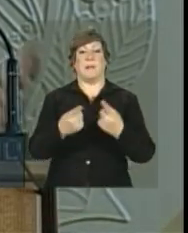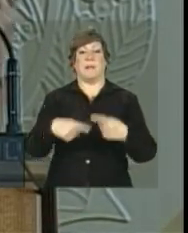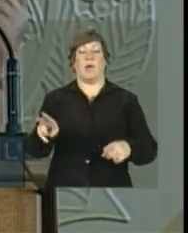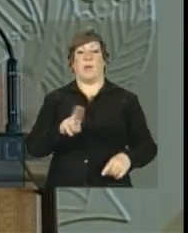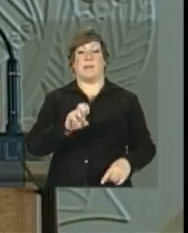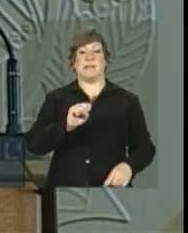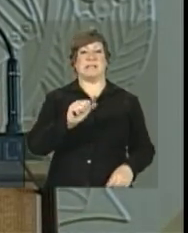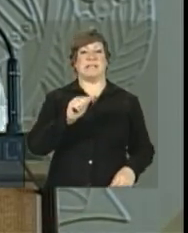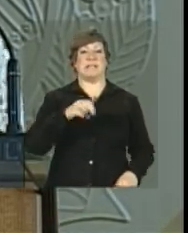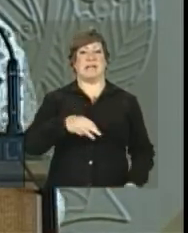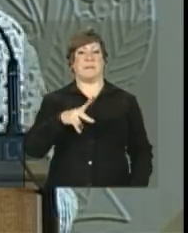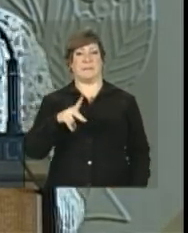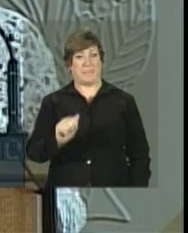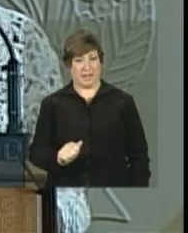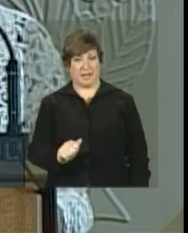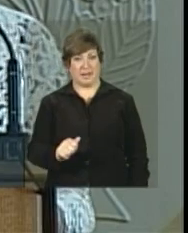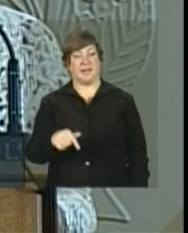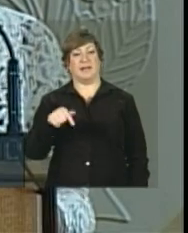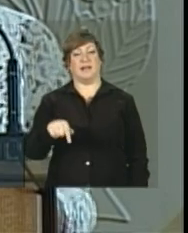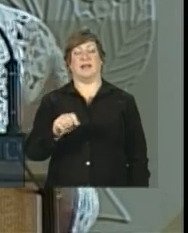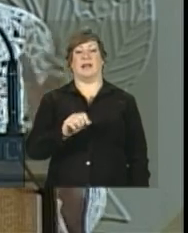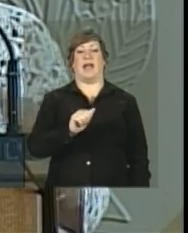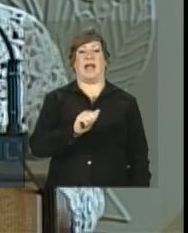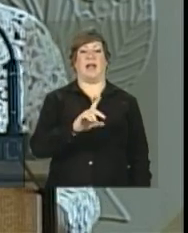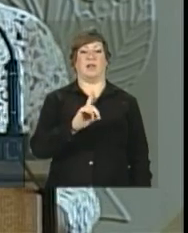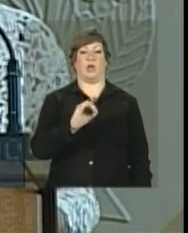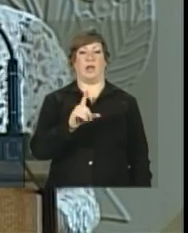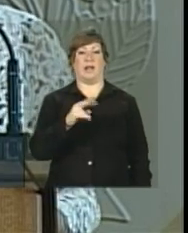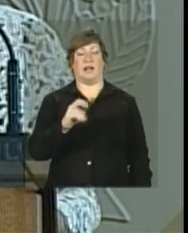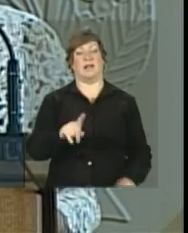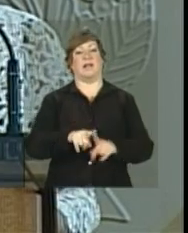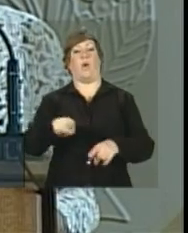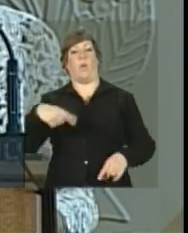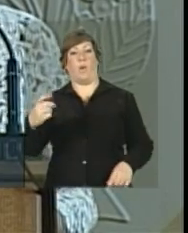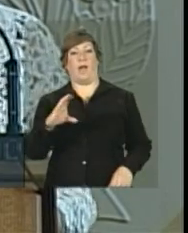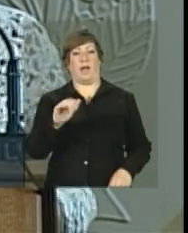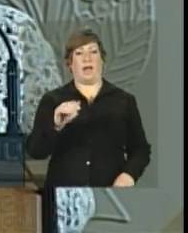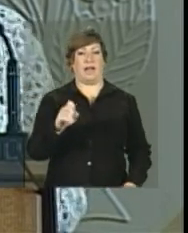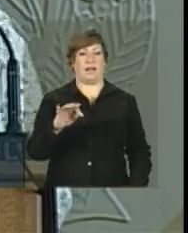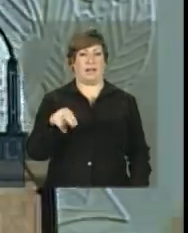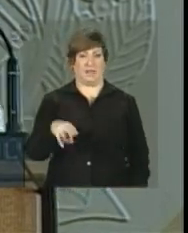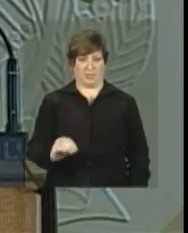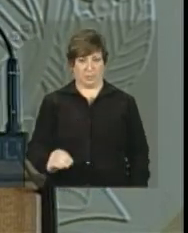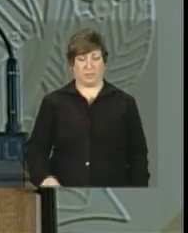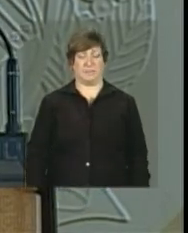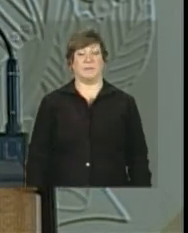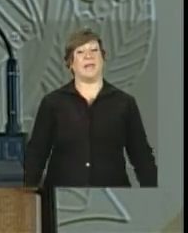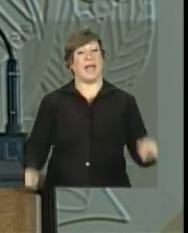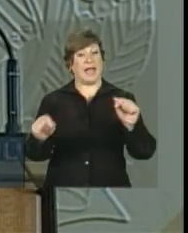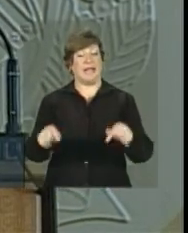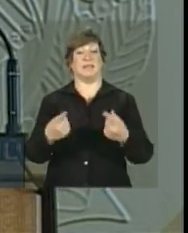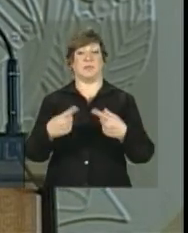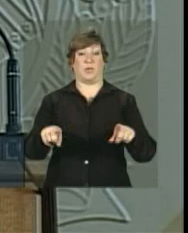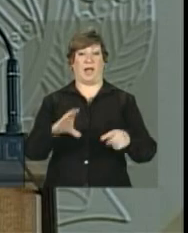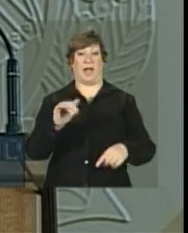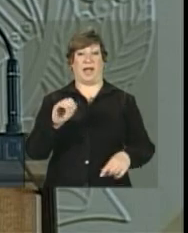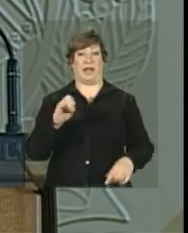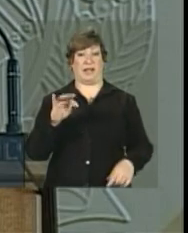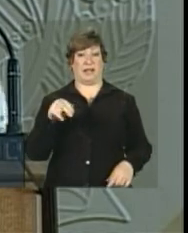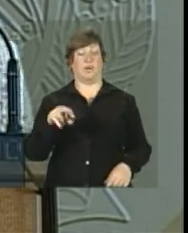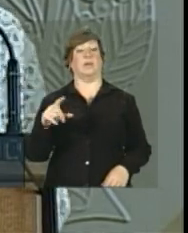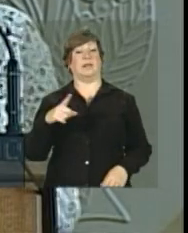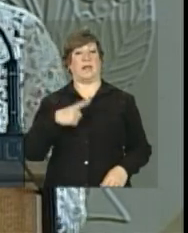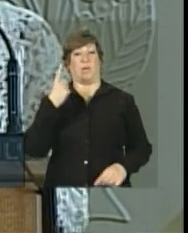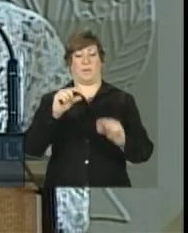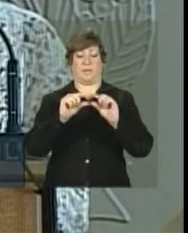Sampa, uma do Adoniran e a outra do Caetano. Na música do Caetano tem uma